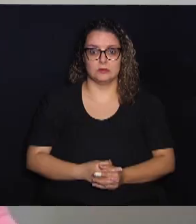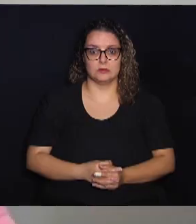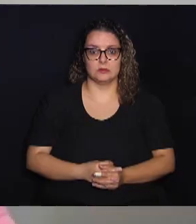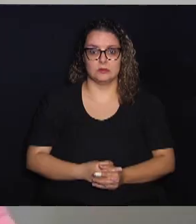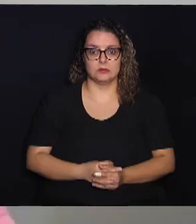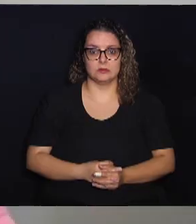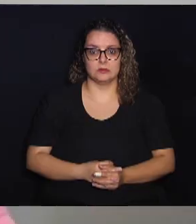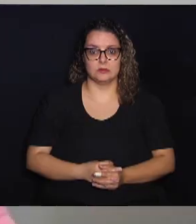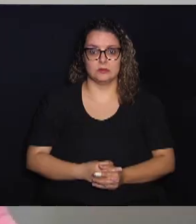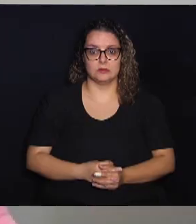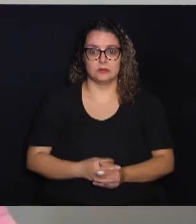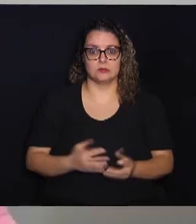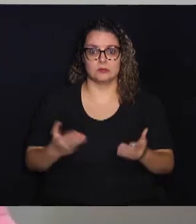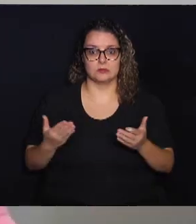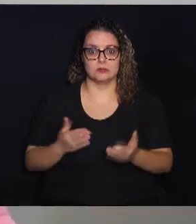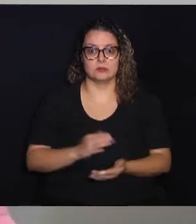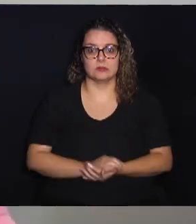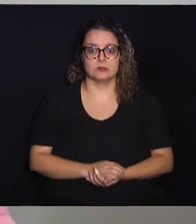Agora,